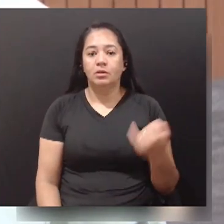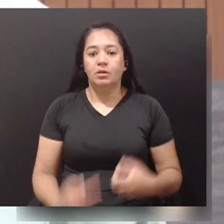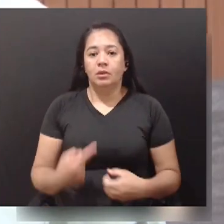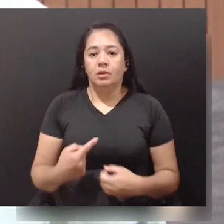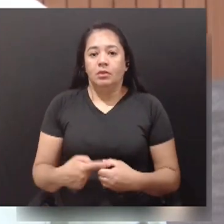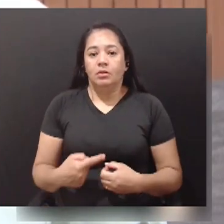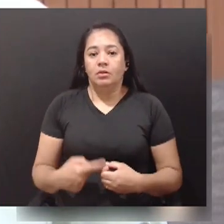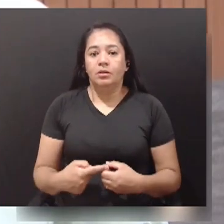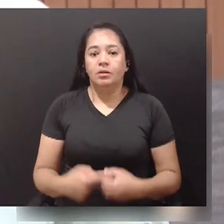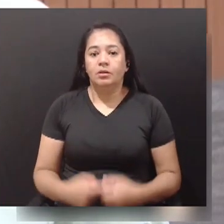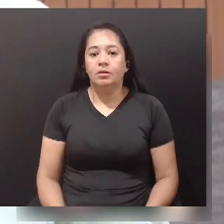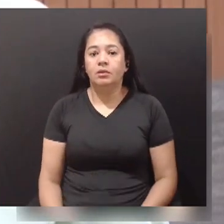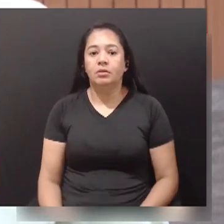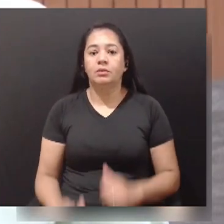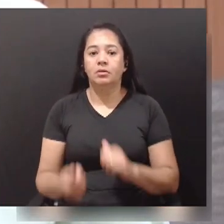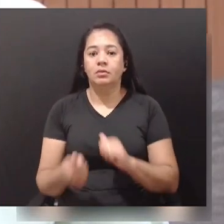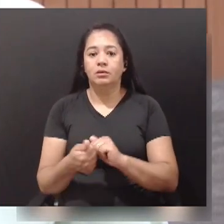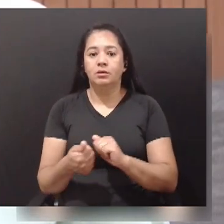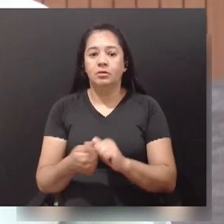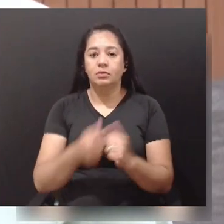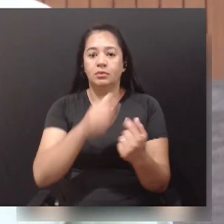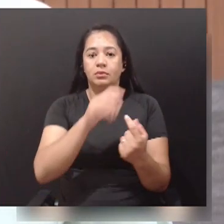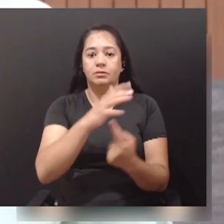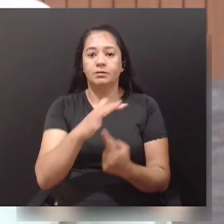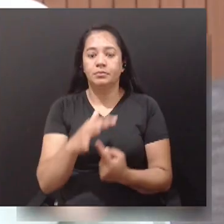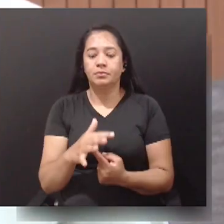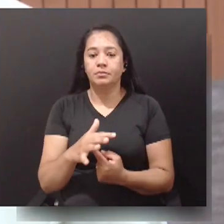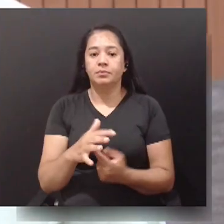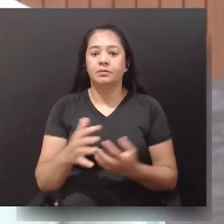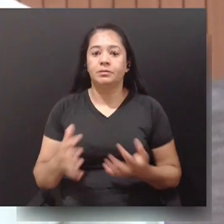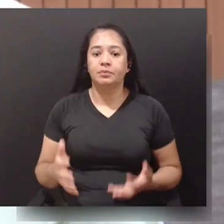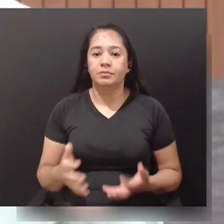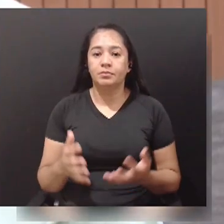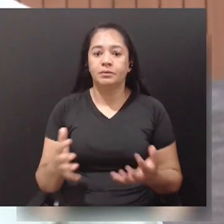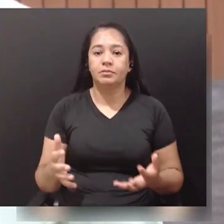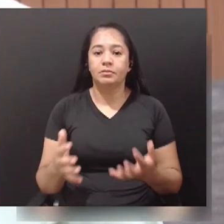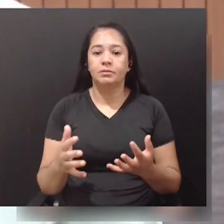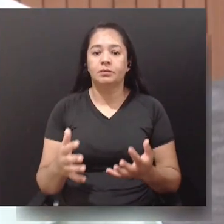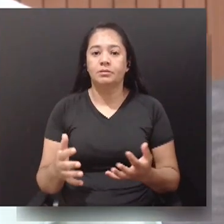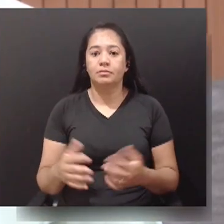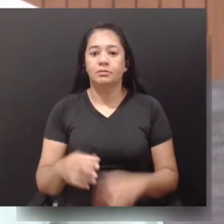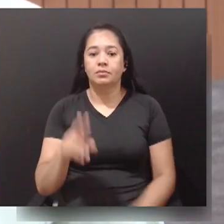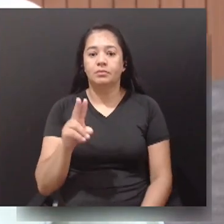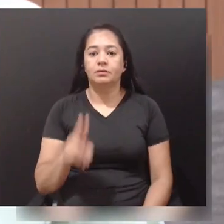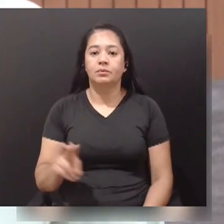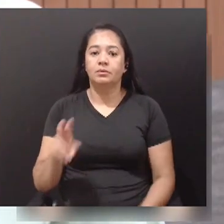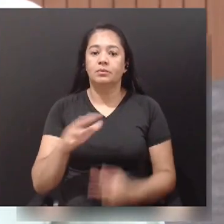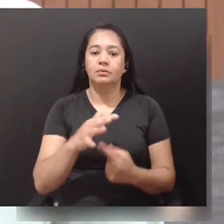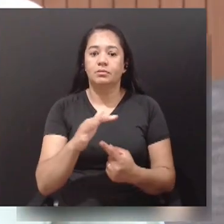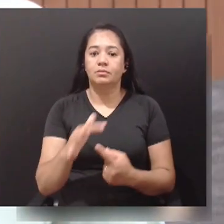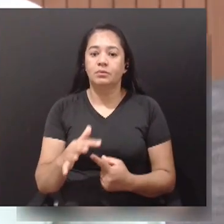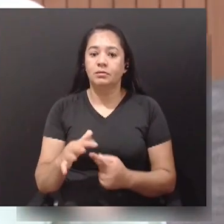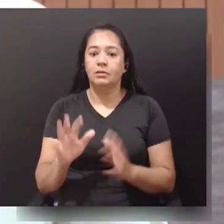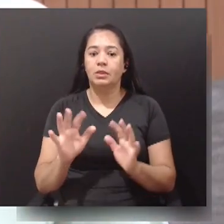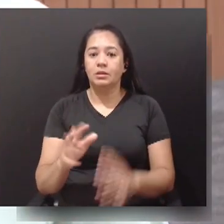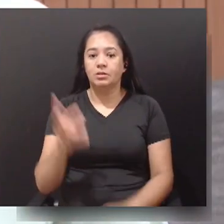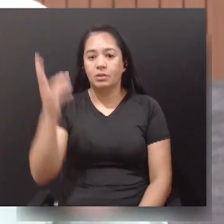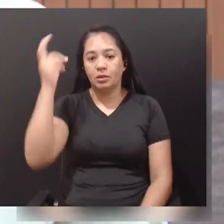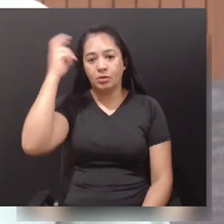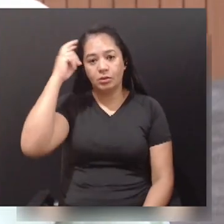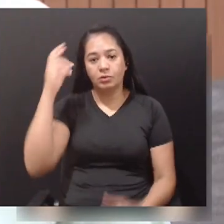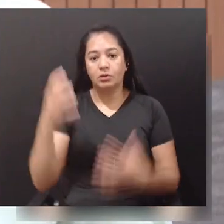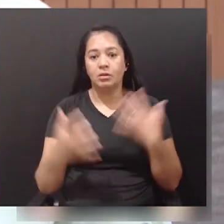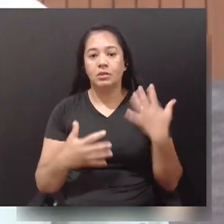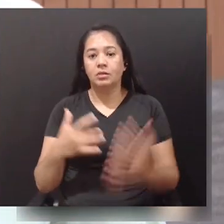dá requalificação das praças, incentiva ao uso das praças. Isso é cultura, lazer,